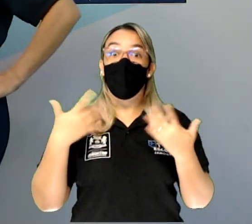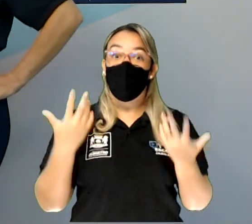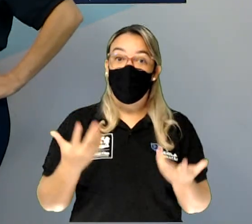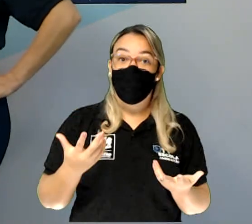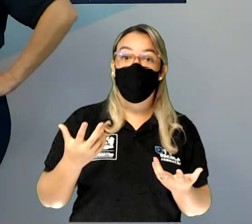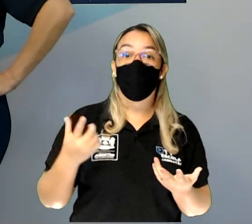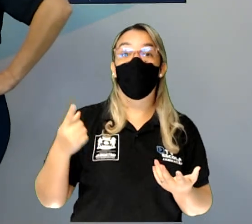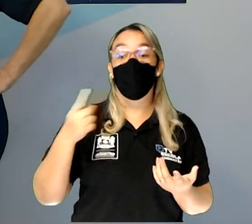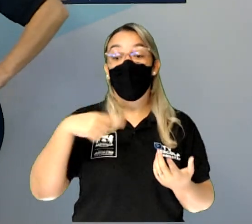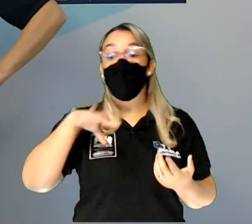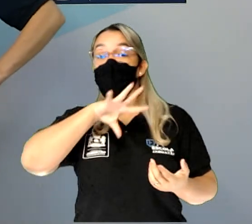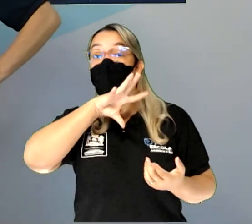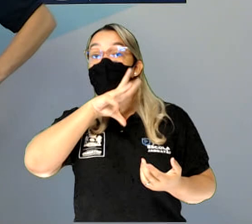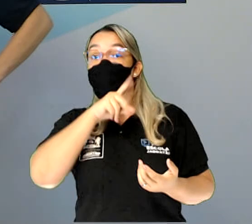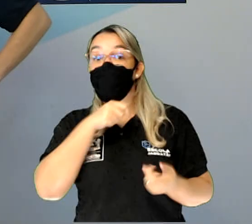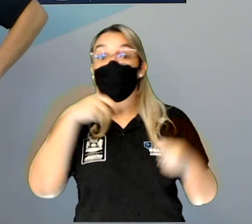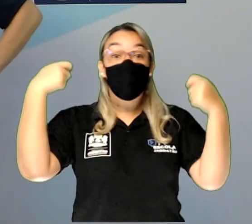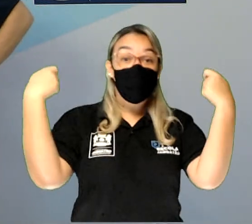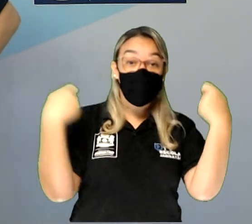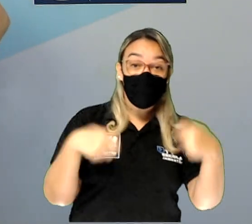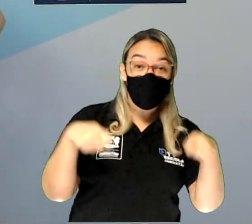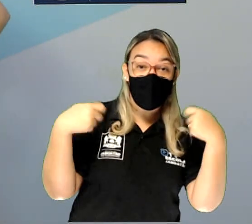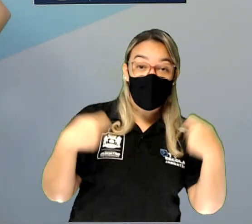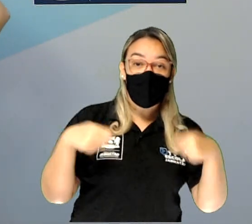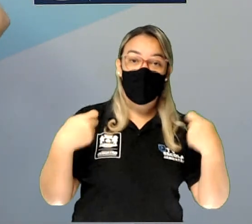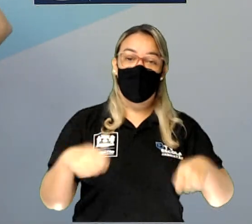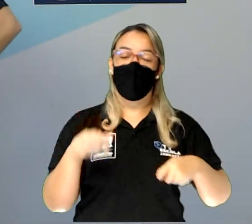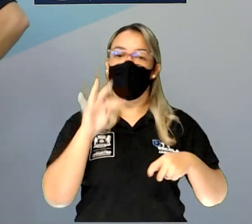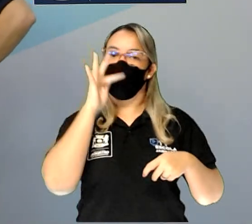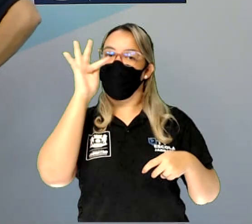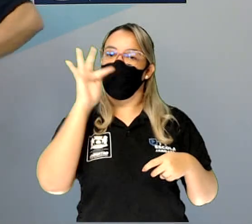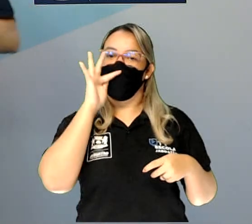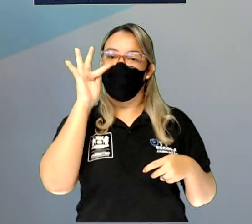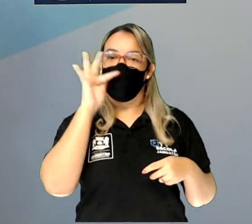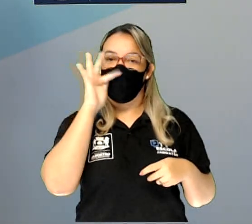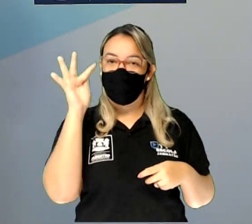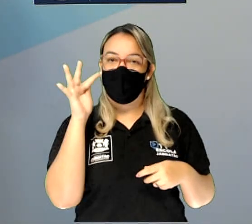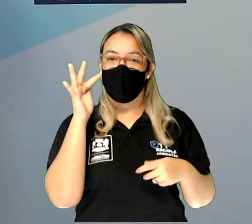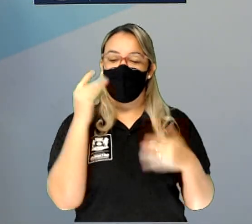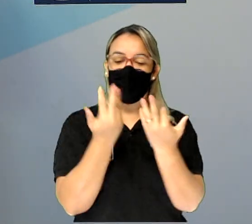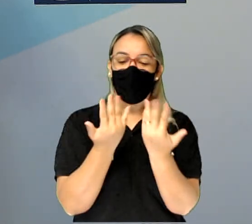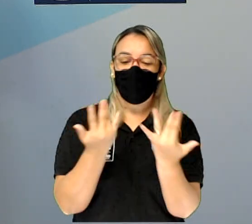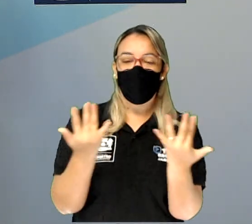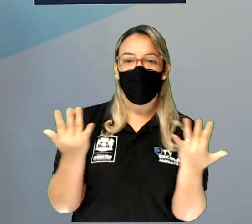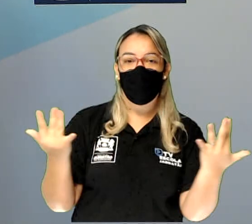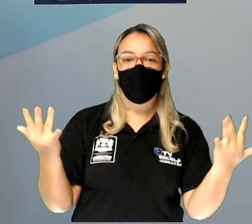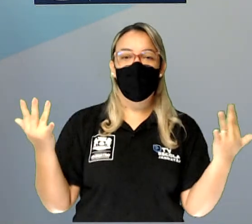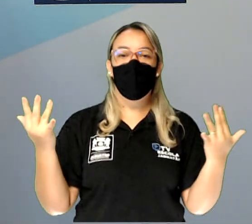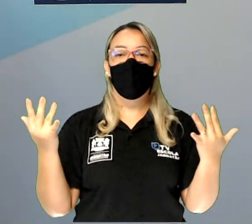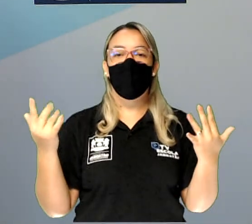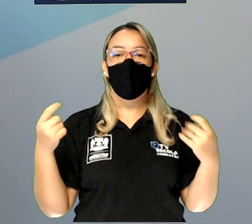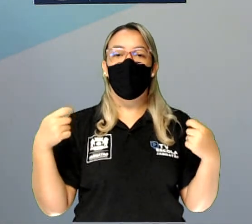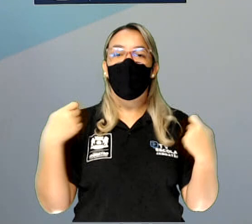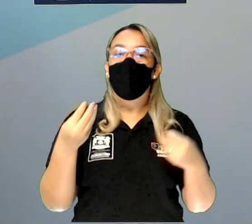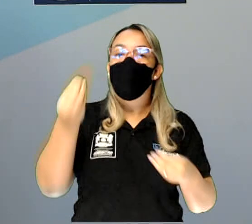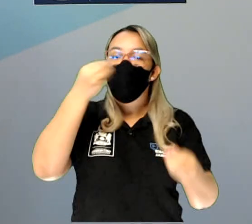Olha, os animais, eles necessitam das plantas, tá? Necessitam de quê? Necessitam